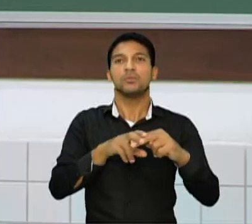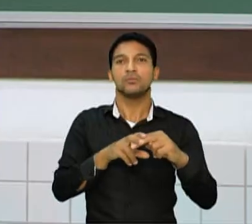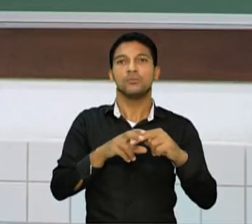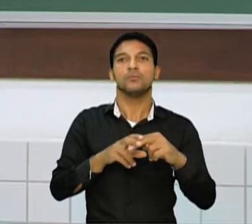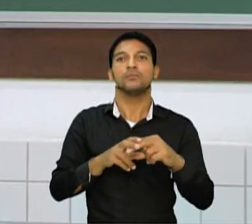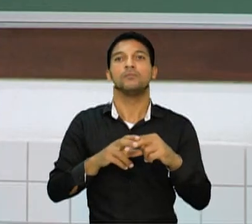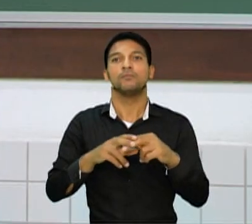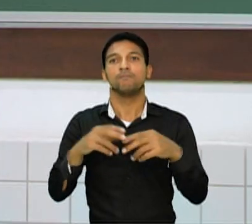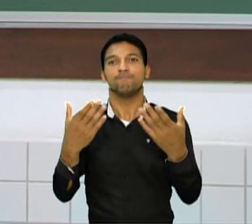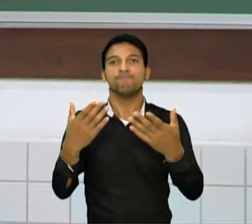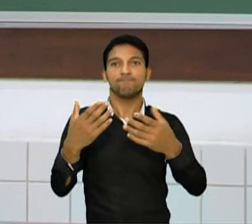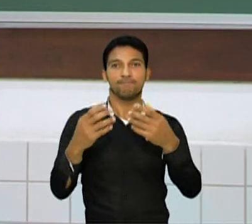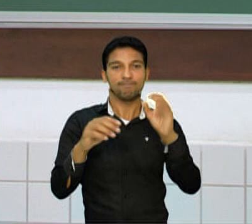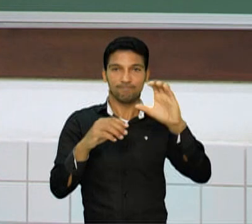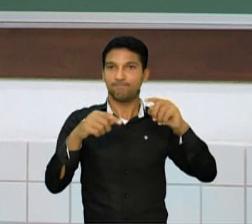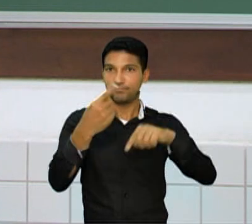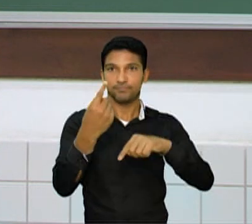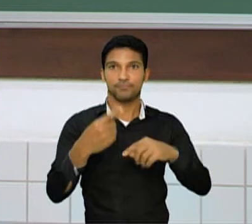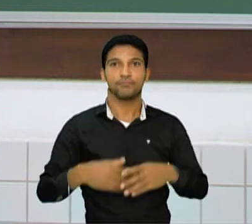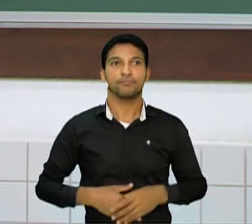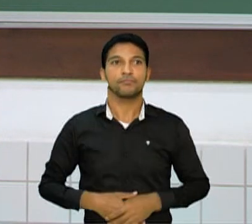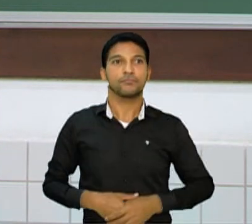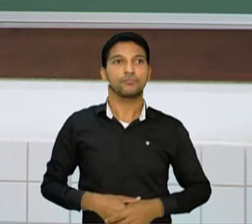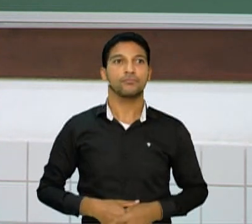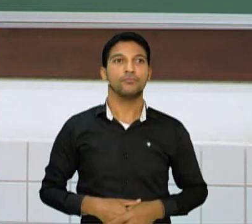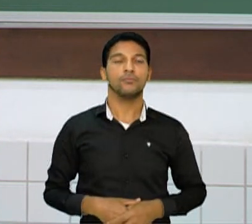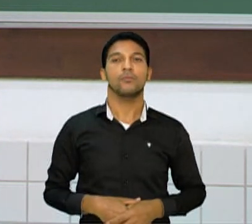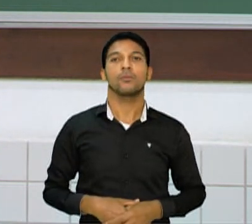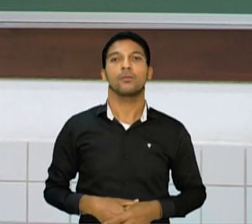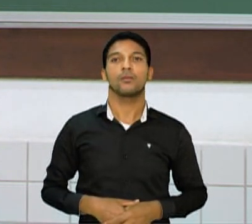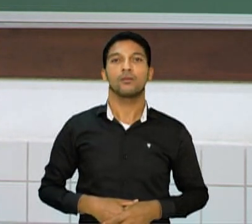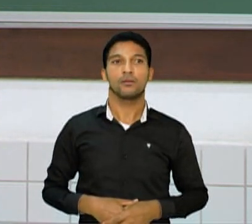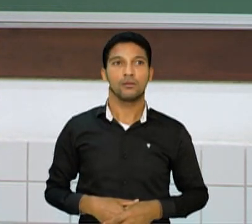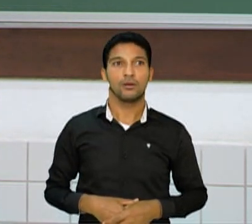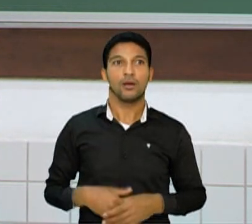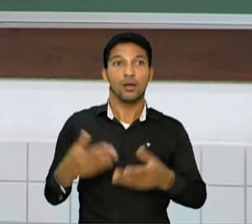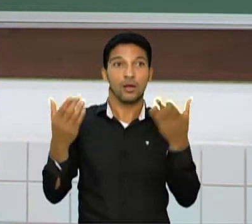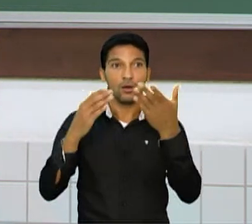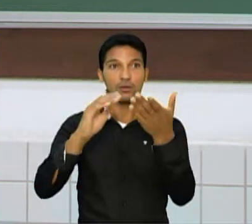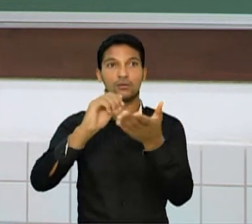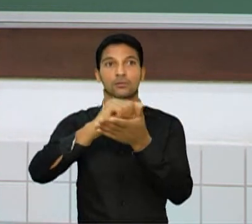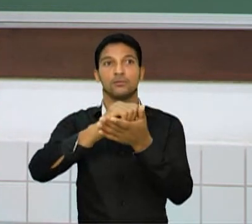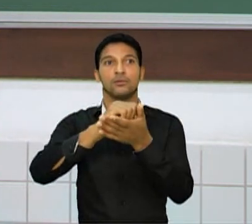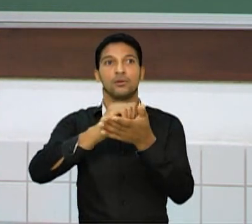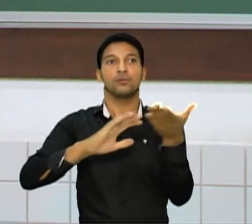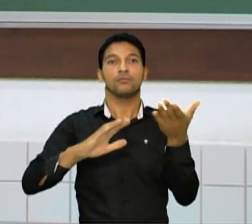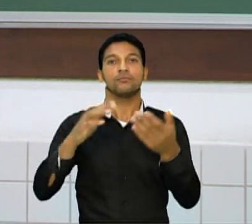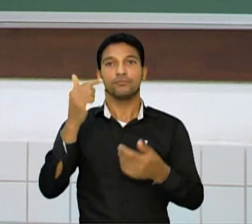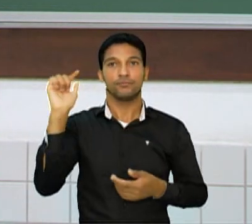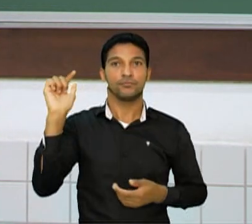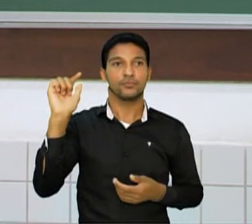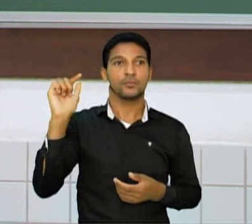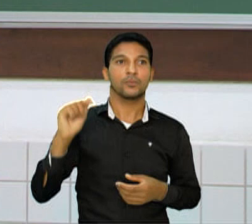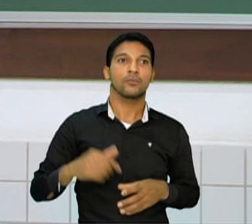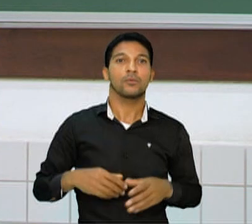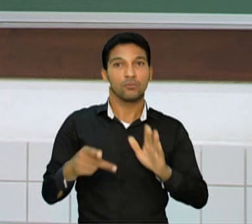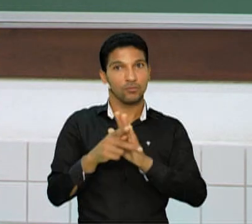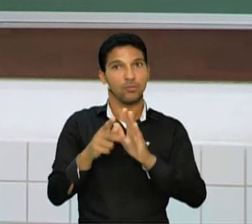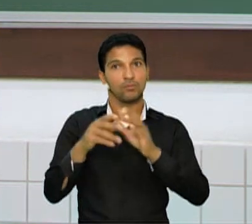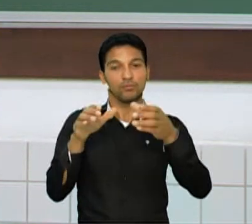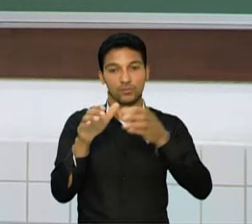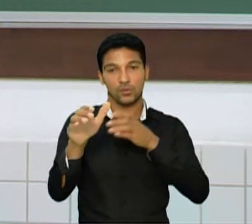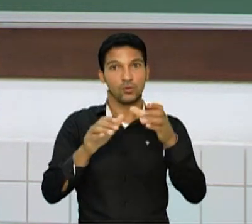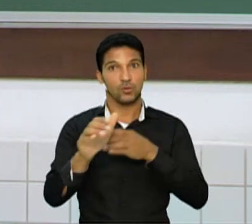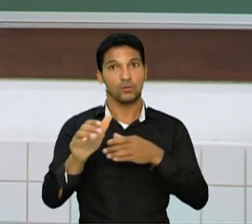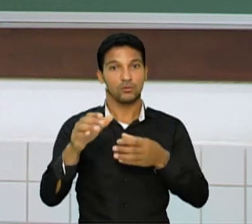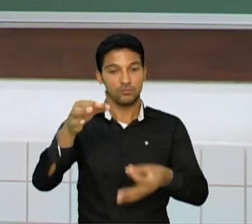charge. Na próxima já é uma questão com outro cunho, é uma questão também muito comum em concursos,